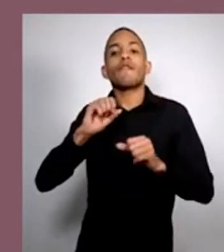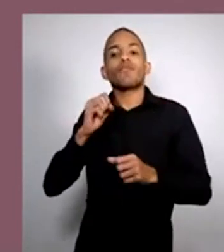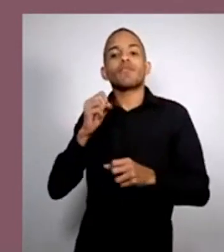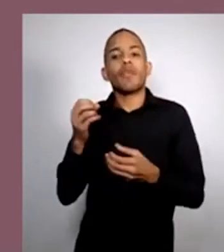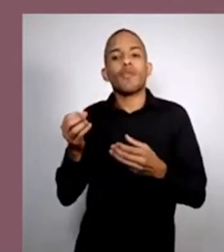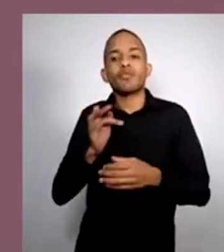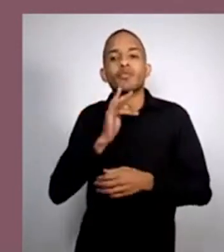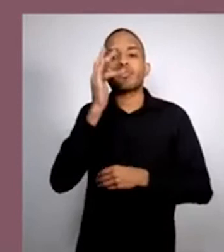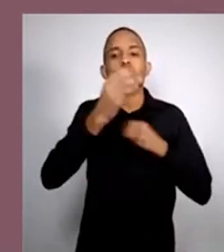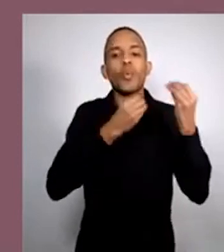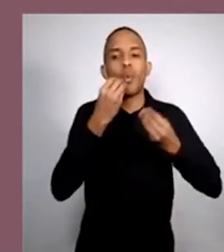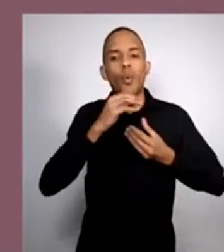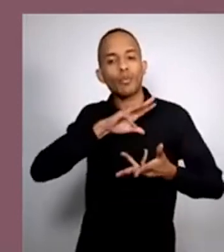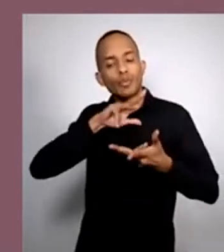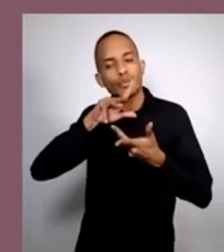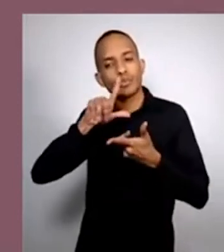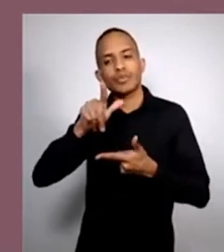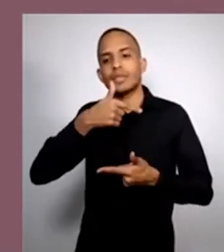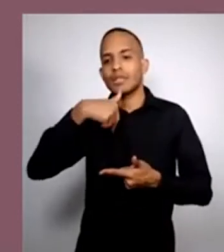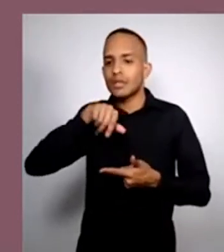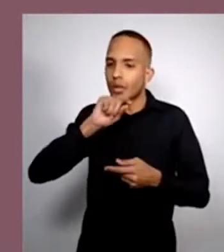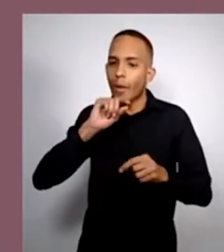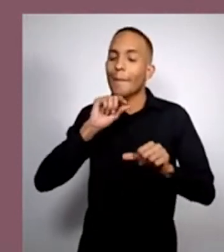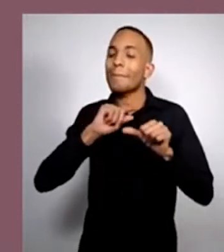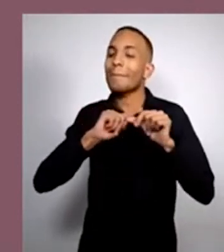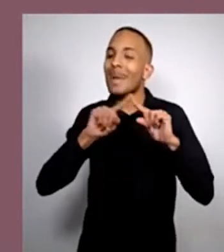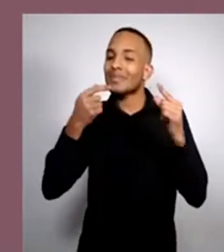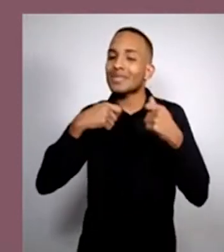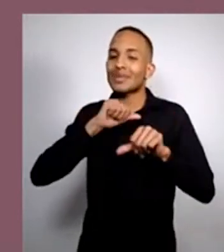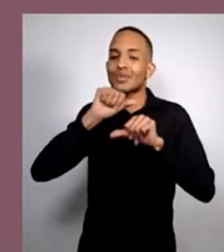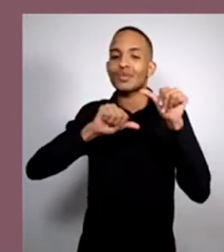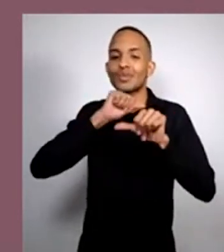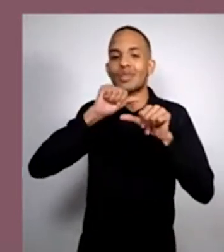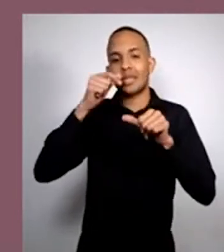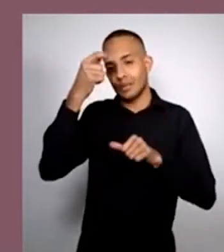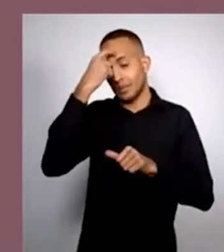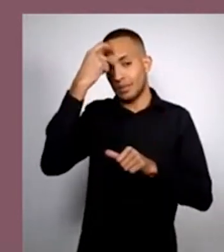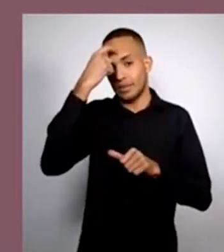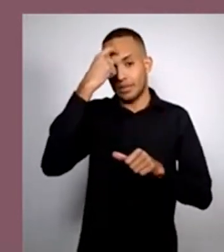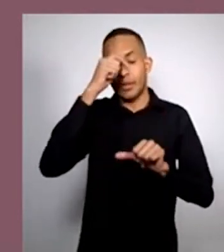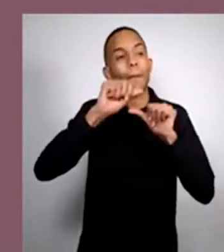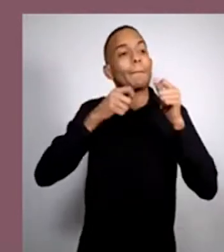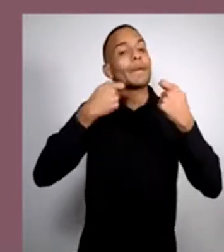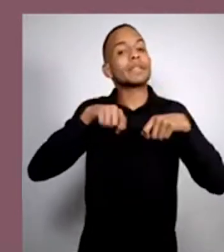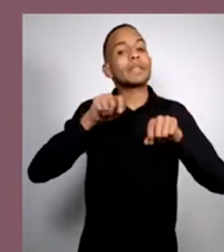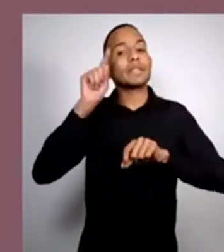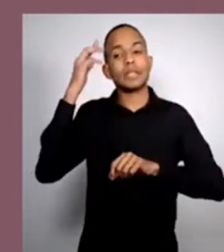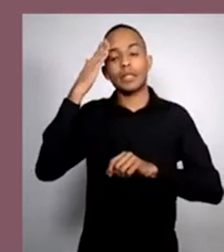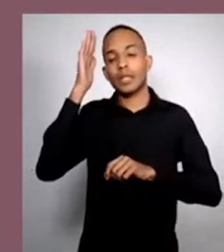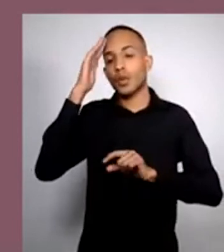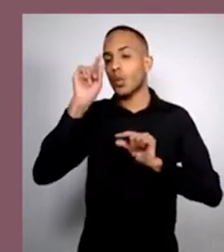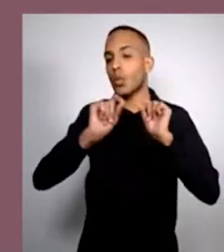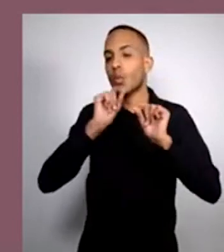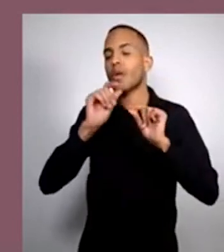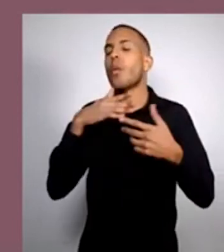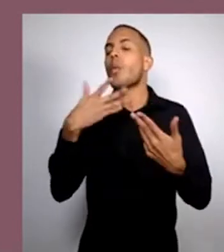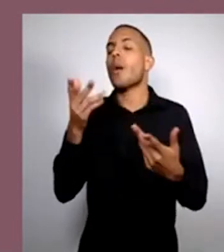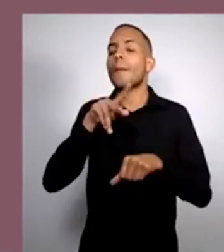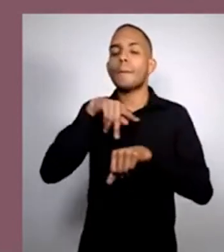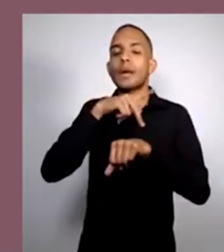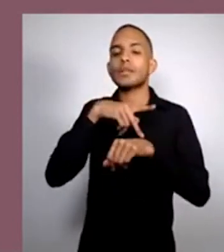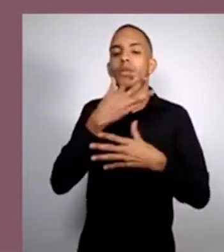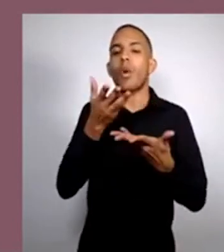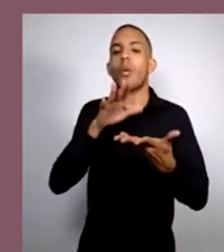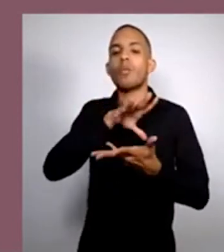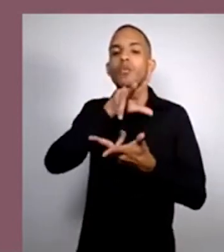mas antes disso, desconstruir esse mundo que está aí. Para isso, a gente precisa entender que país é esse, que mundo é esse que